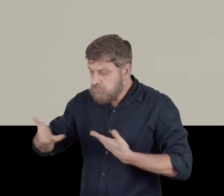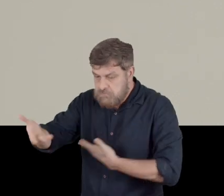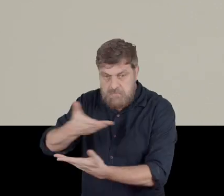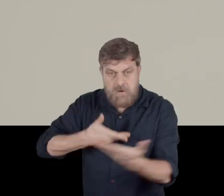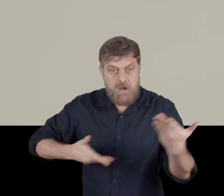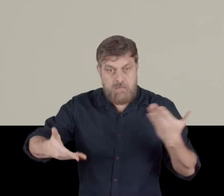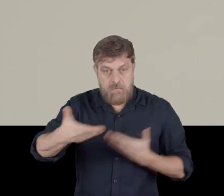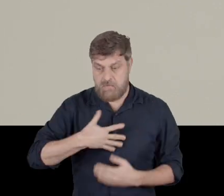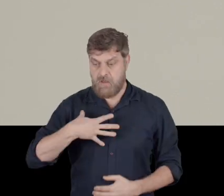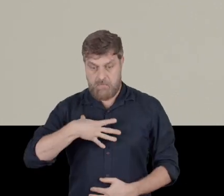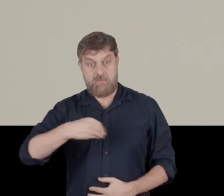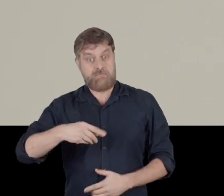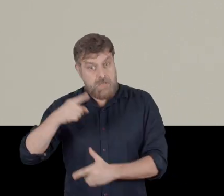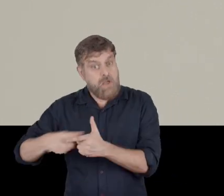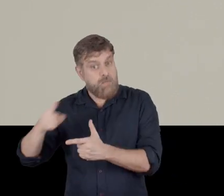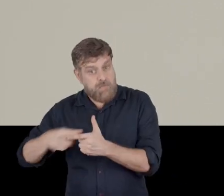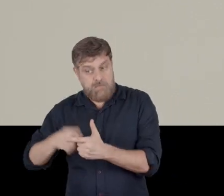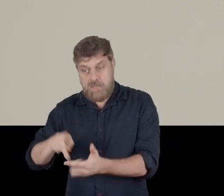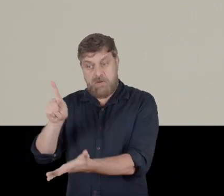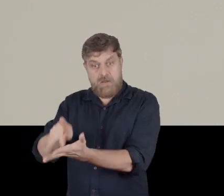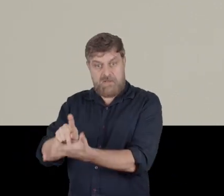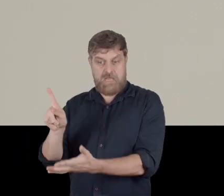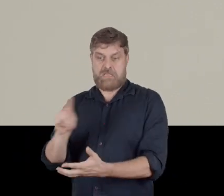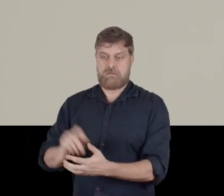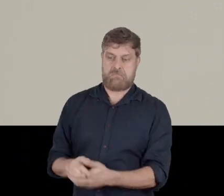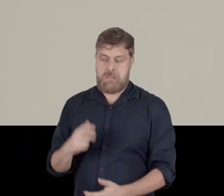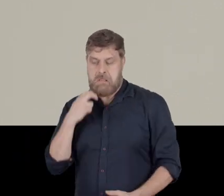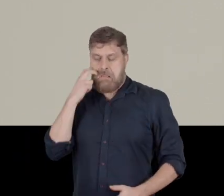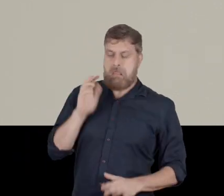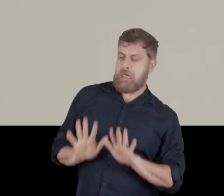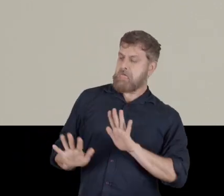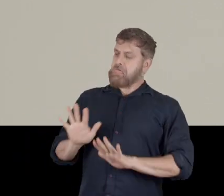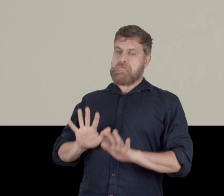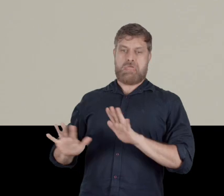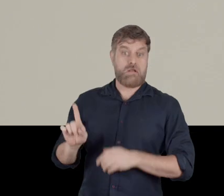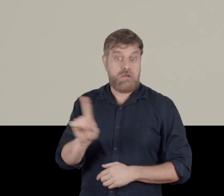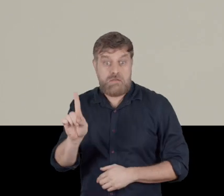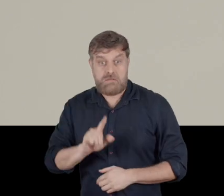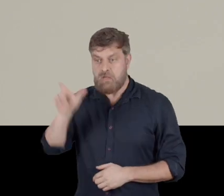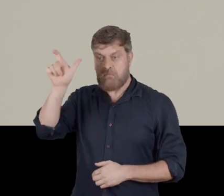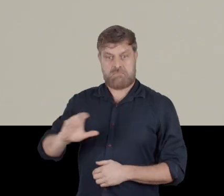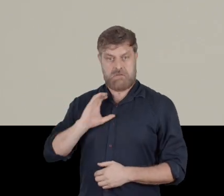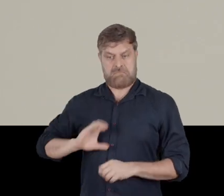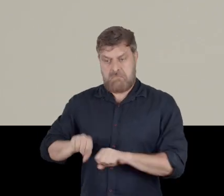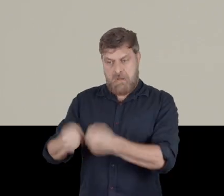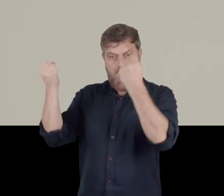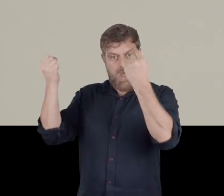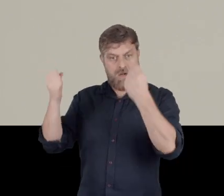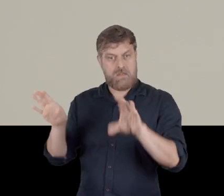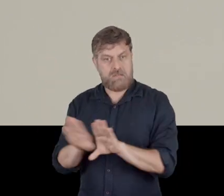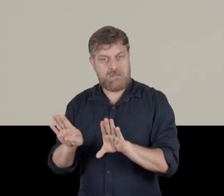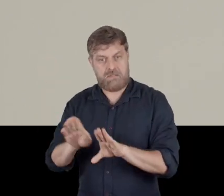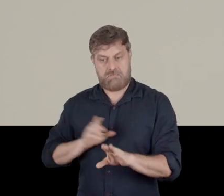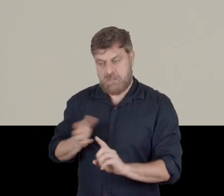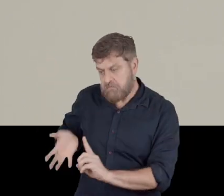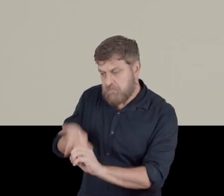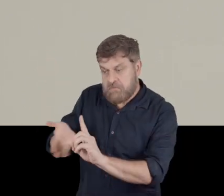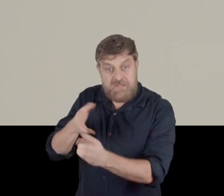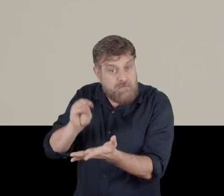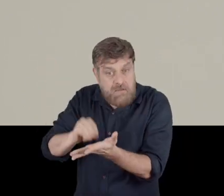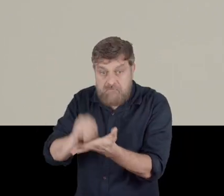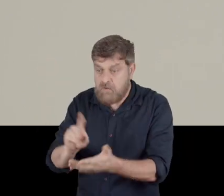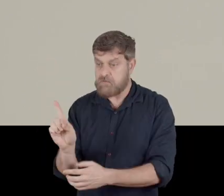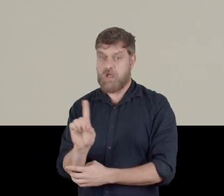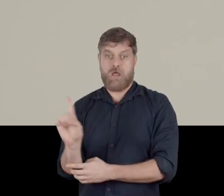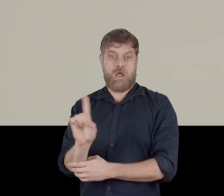eles se sentem, poxa, quer dizer, acontece, poxa, meu filho tem um problema, então. Não é frescura, não é falta de caráter, não é